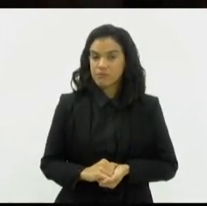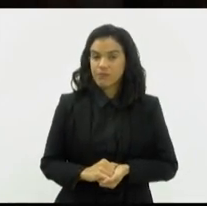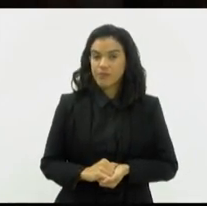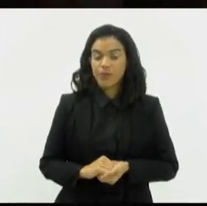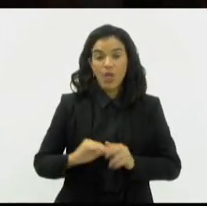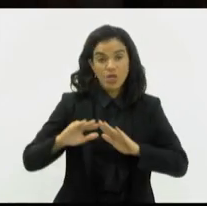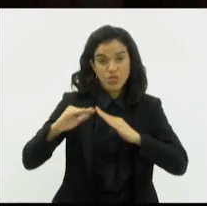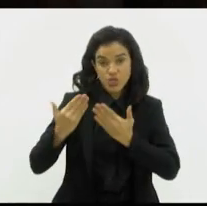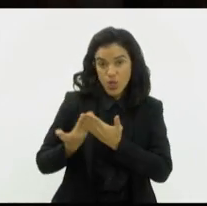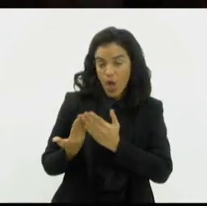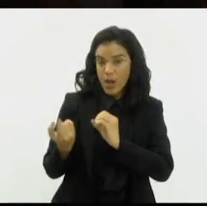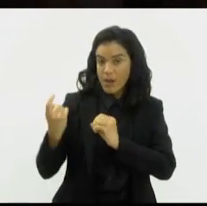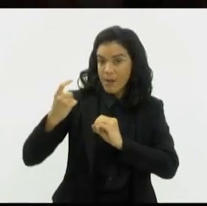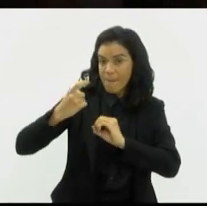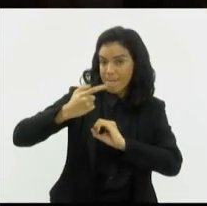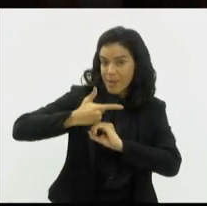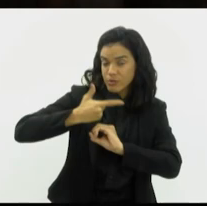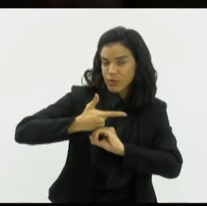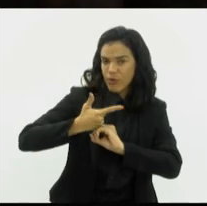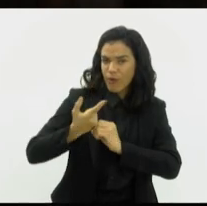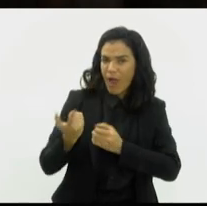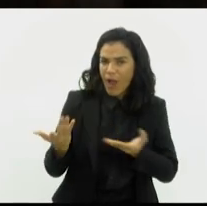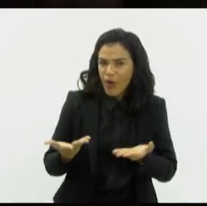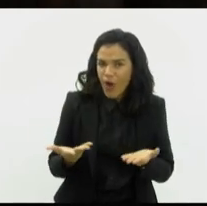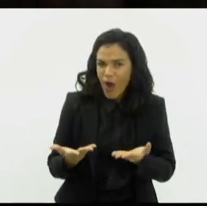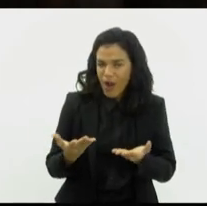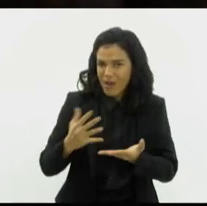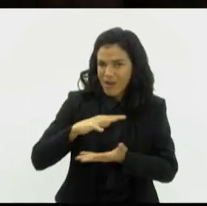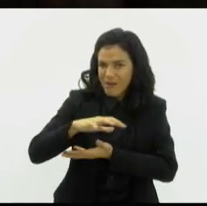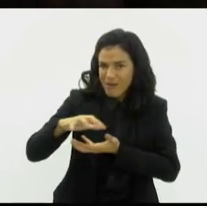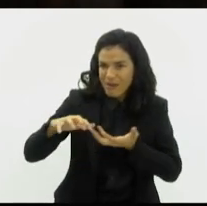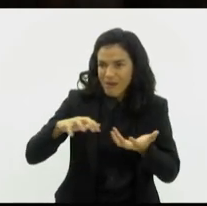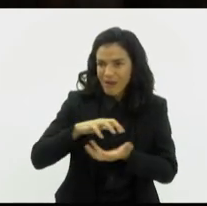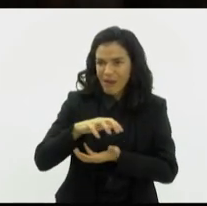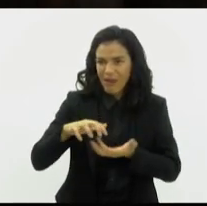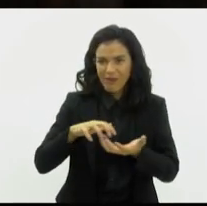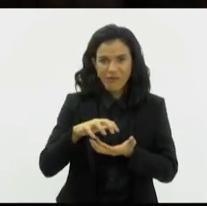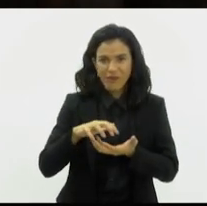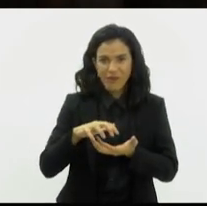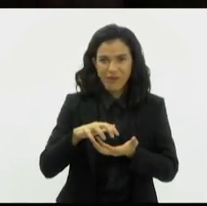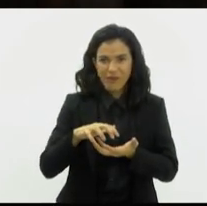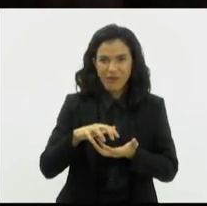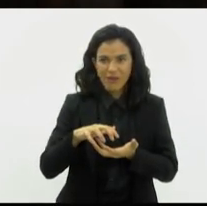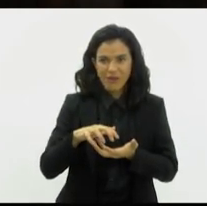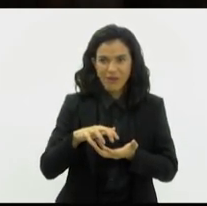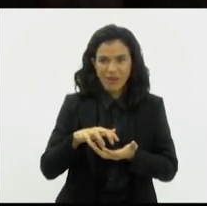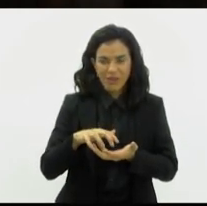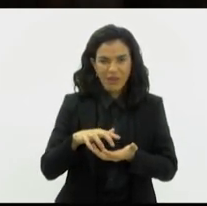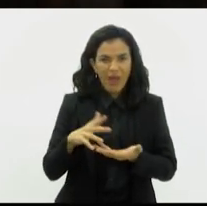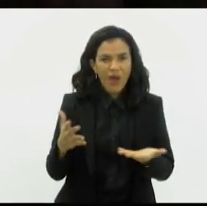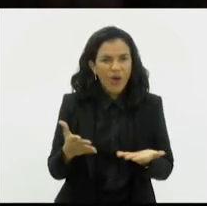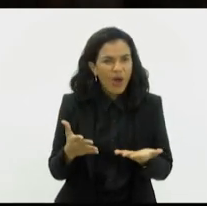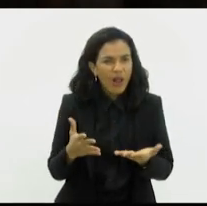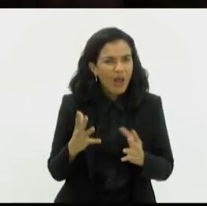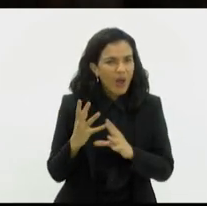Pedro II voltou a funcionar. E agora entrou em greve. E eu não sabia, está há 2 meses, Marcelo, é isso?